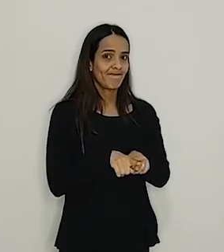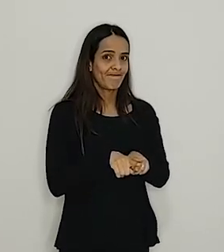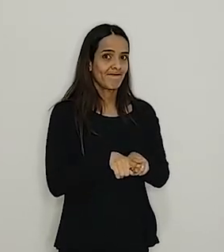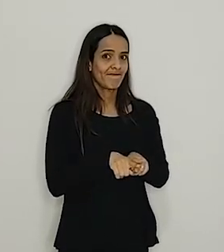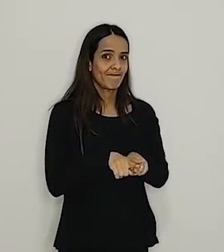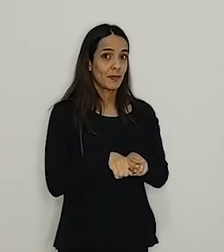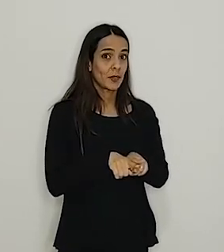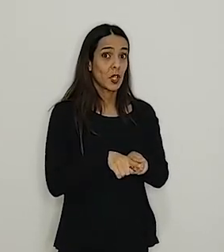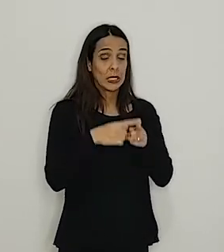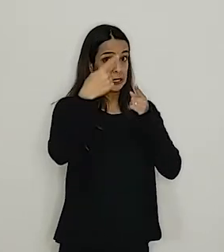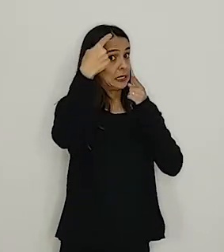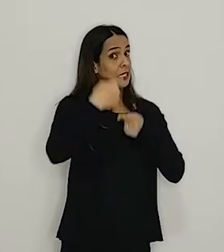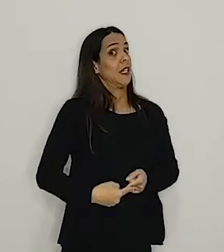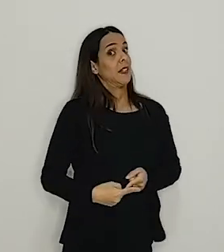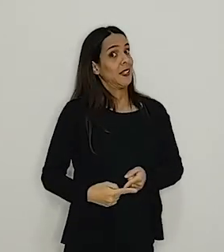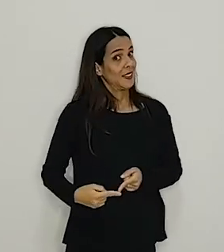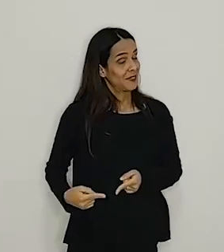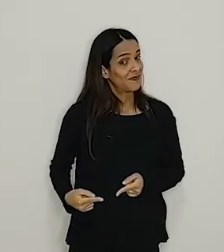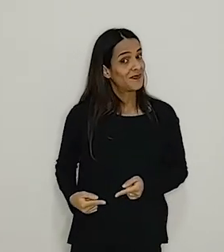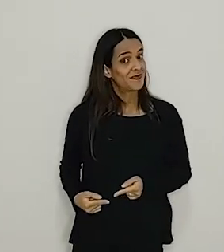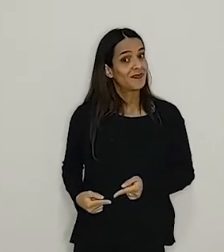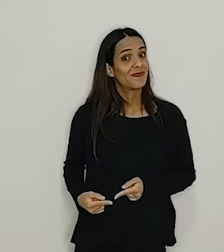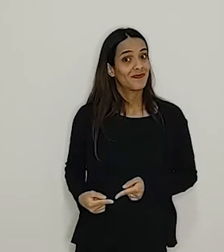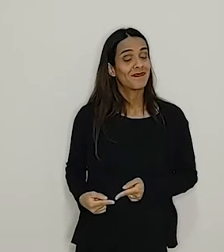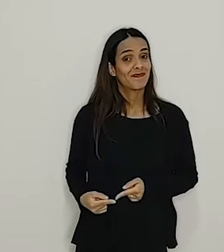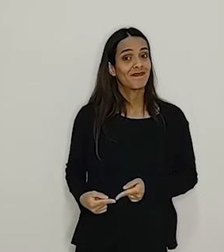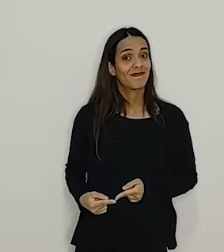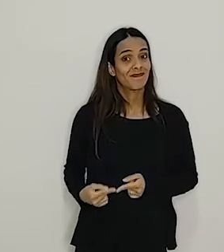Um desafio enorme,